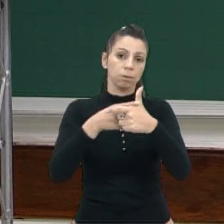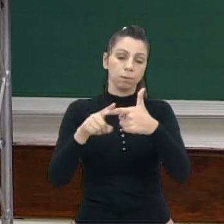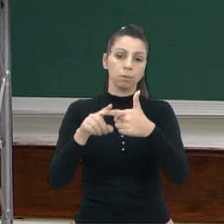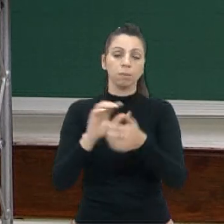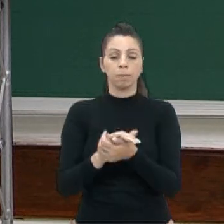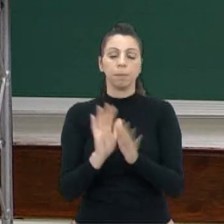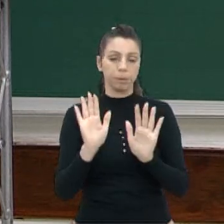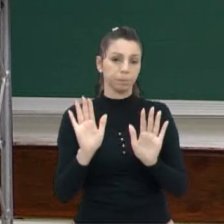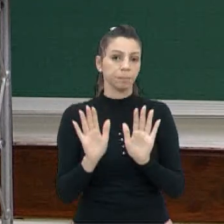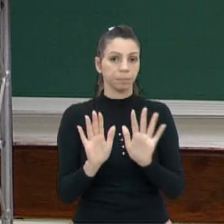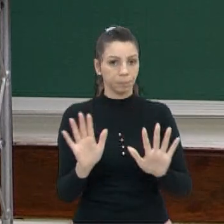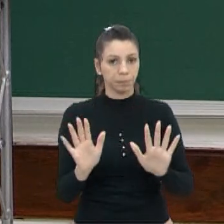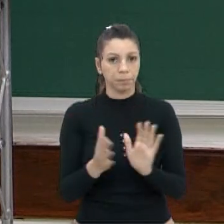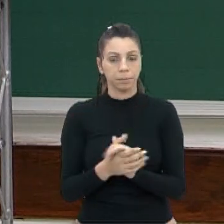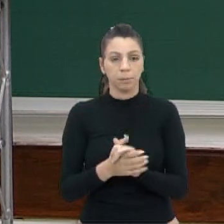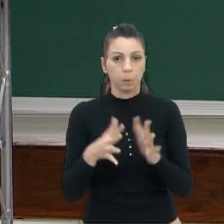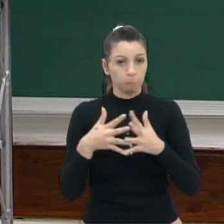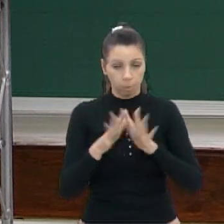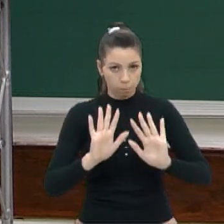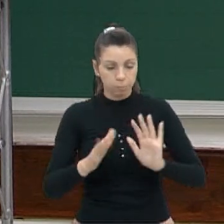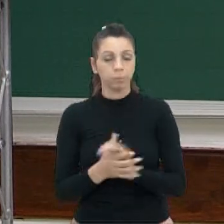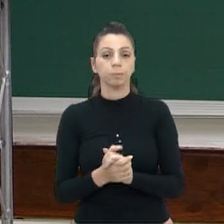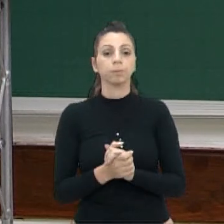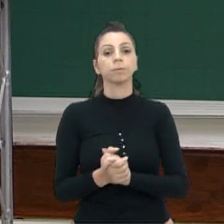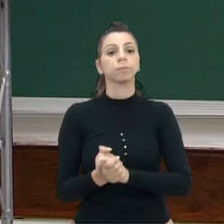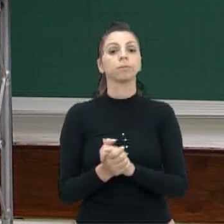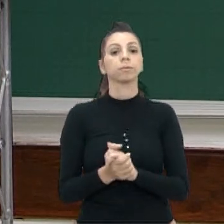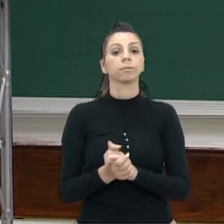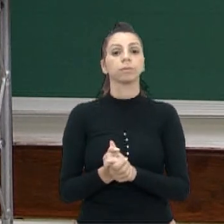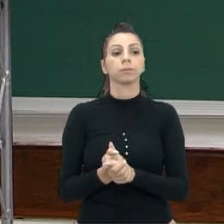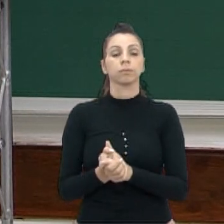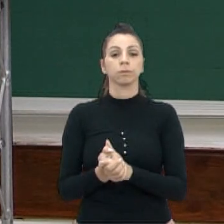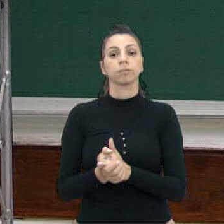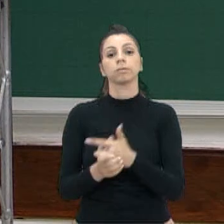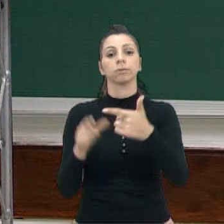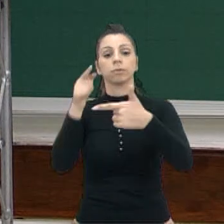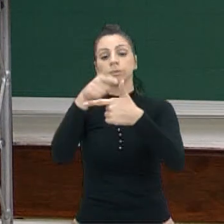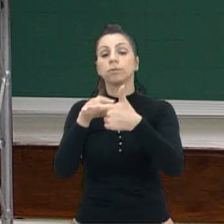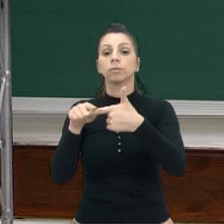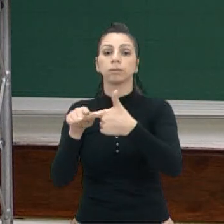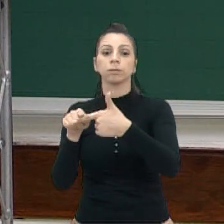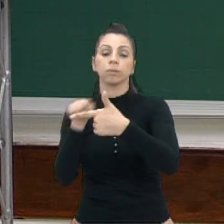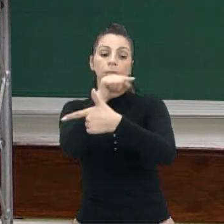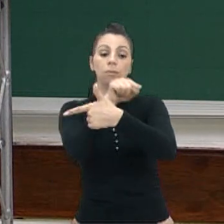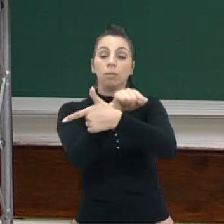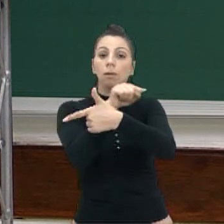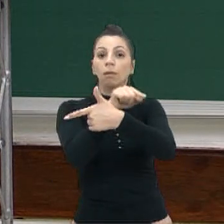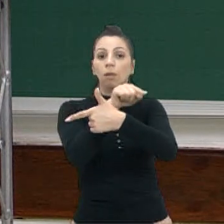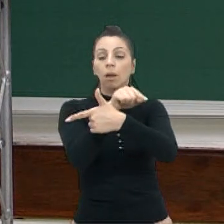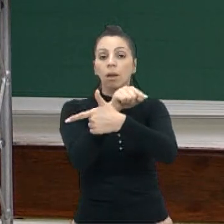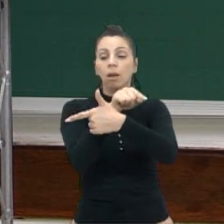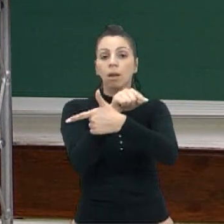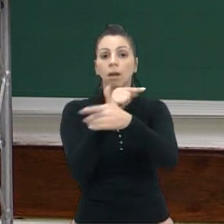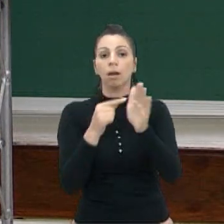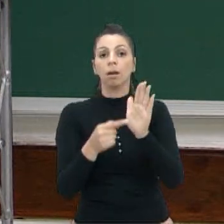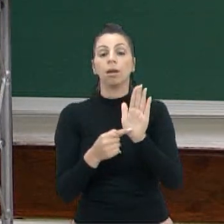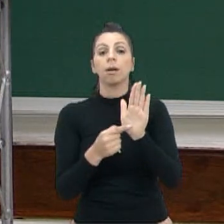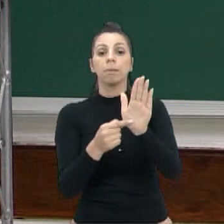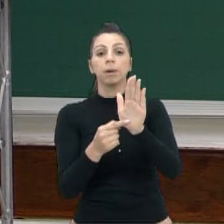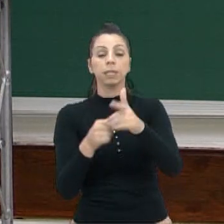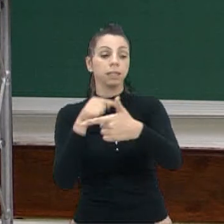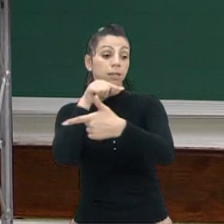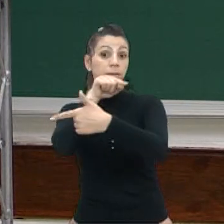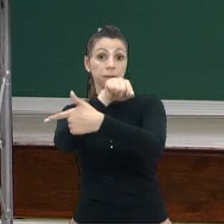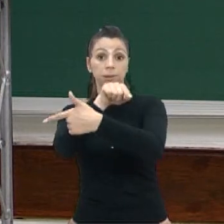Melhor, vamos retomar aqui. Se a letra aparece no dividendo, que é o primeiro termo que é da divisão. O primeiro termo da divisão é o dividendo, o segundo